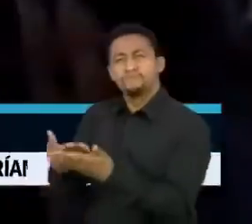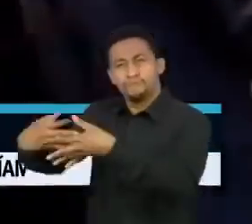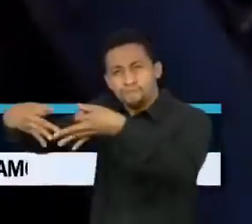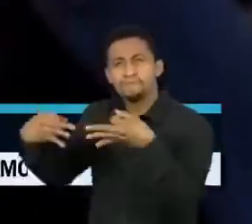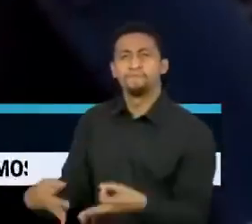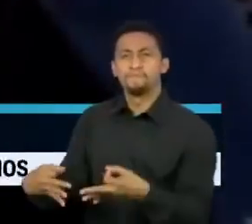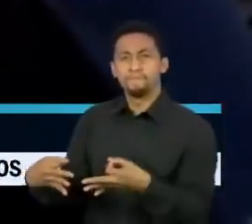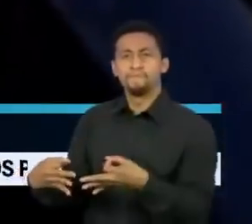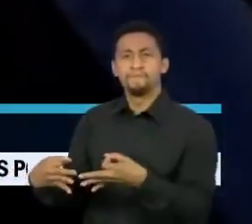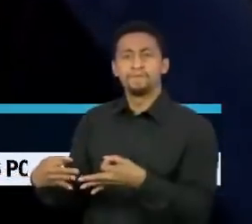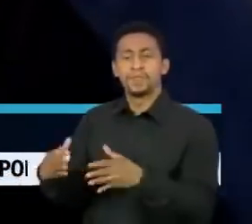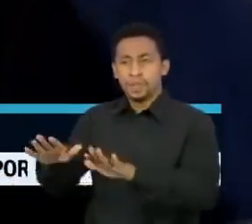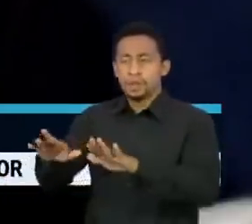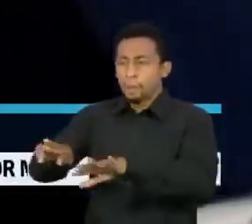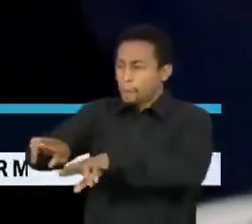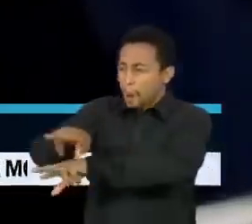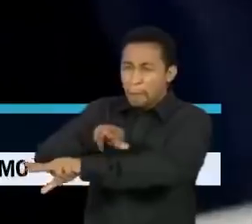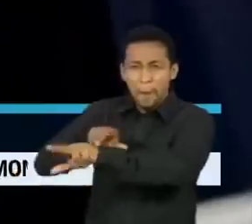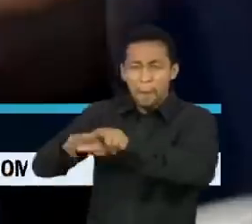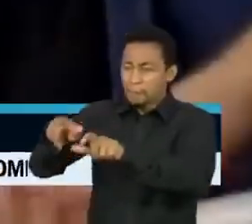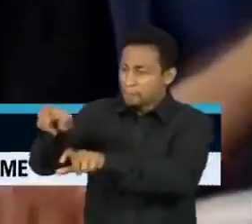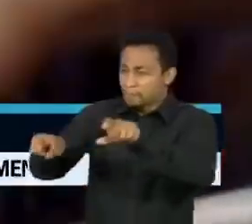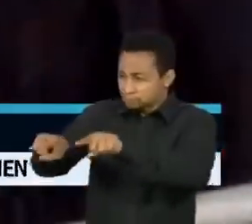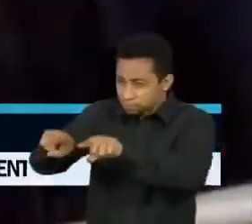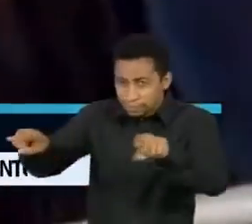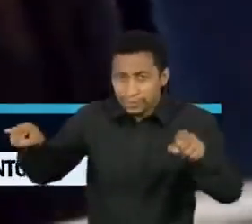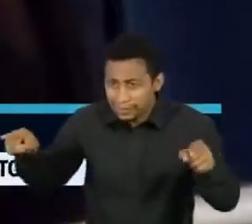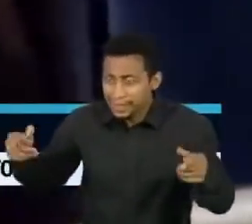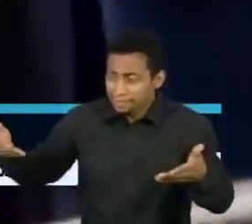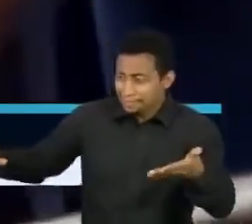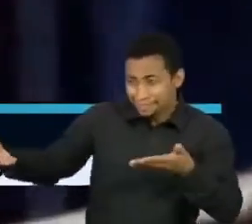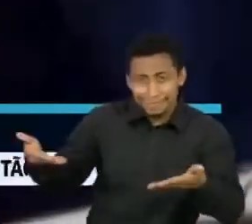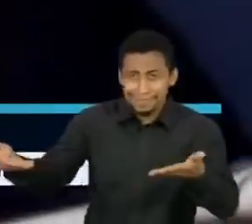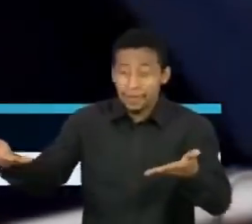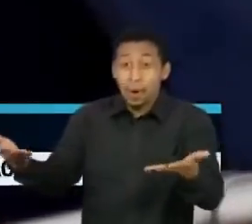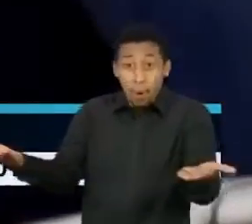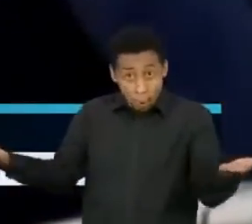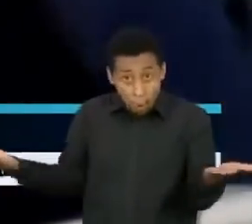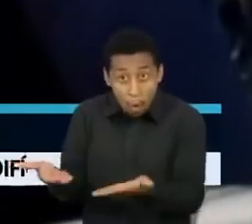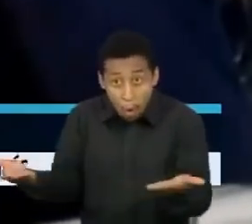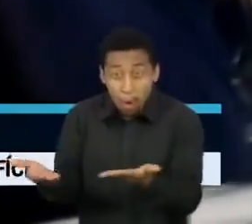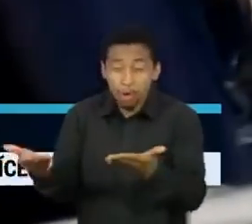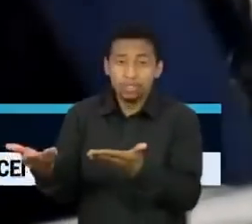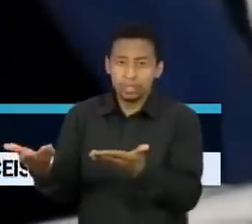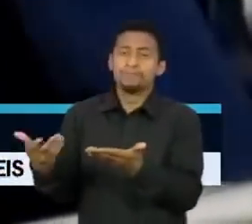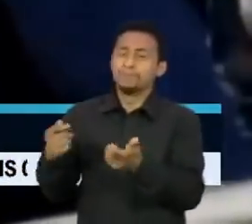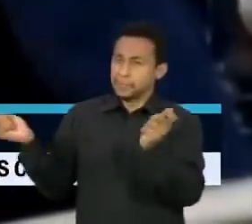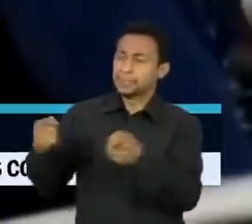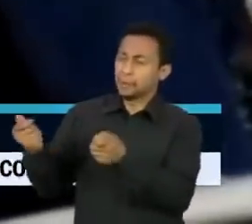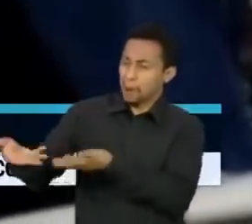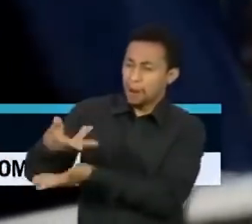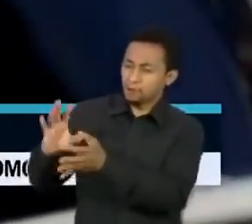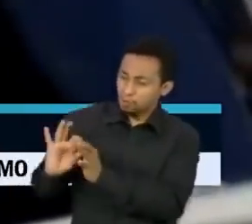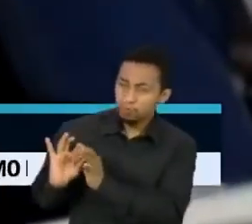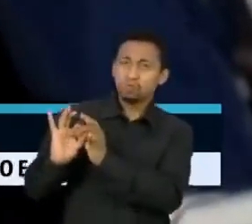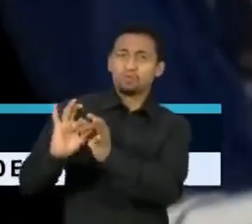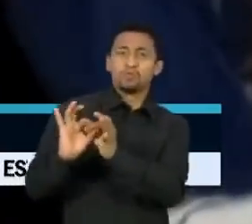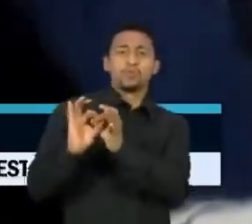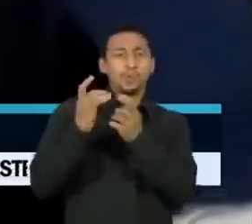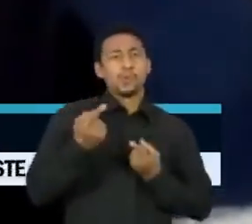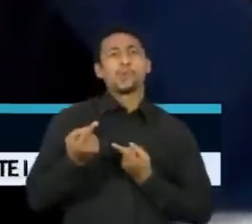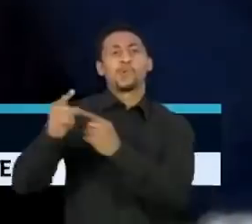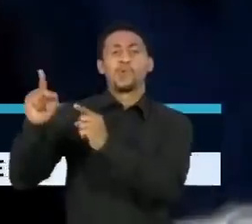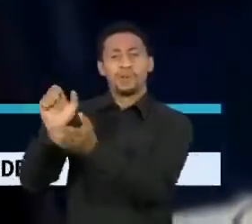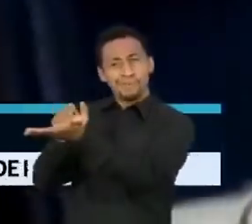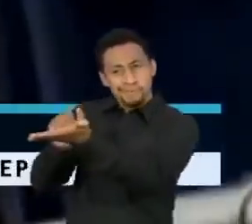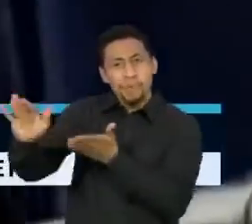que as diferenças que nós temos hoje são menores do que a nossa união para tirar